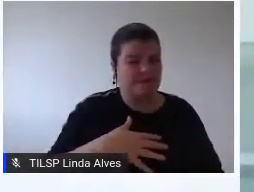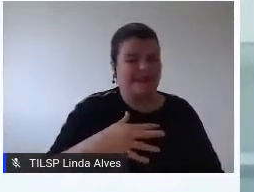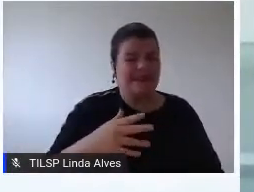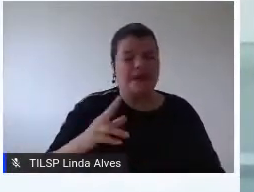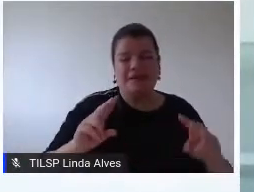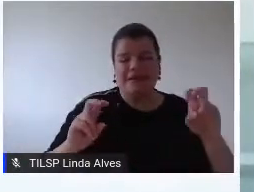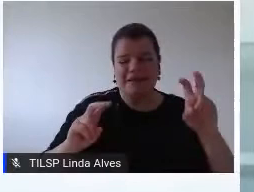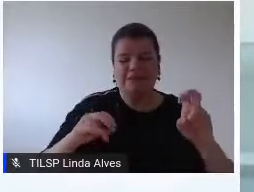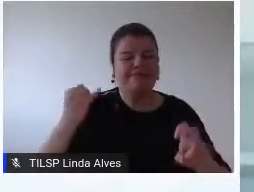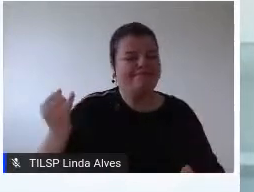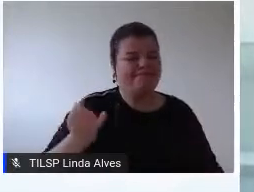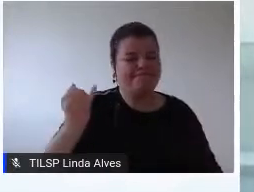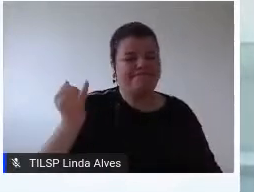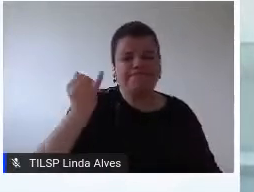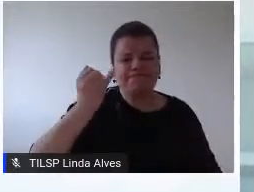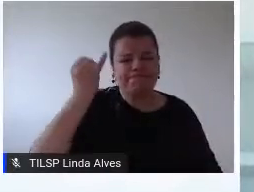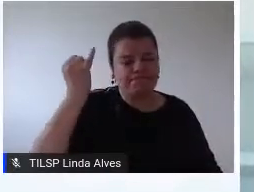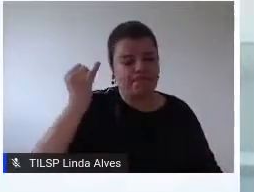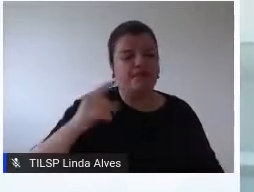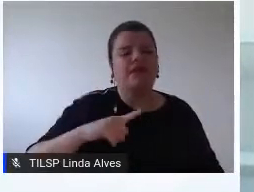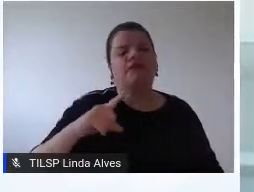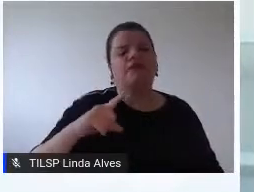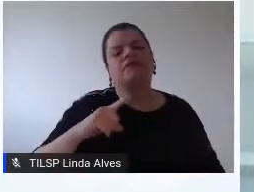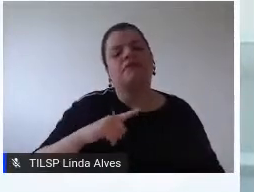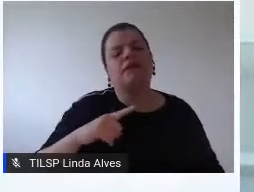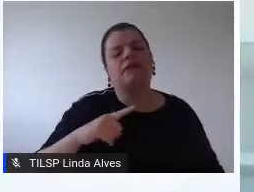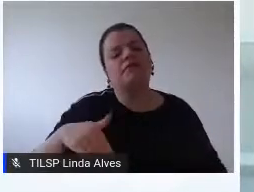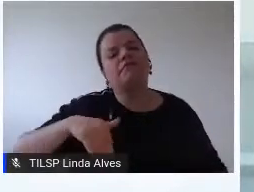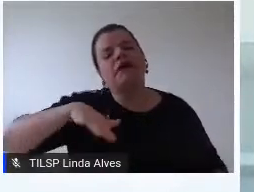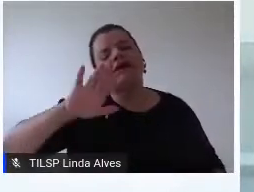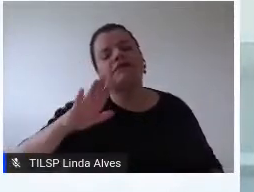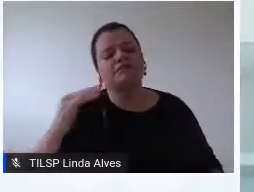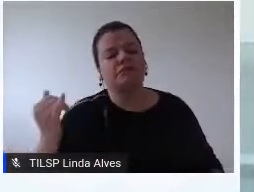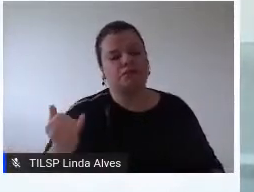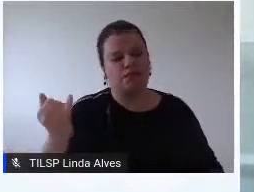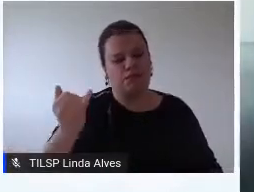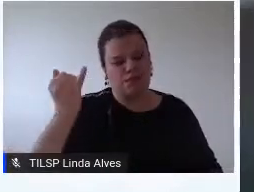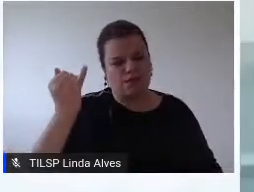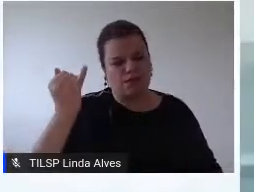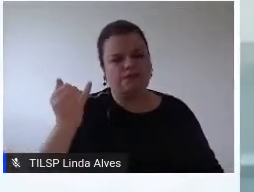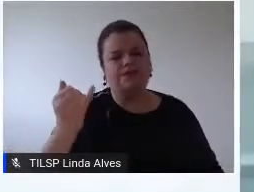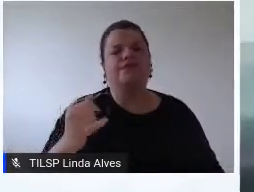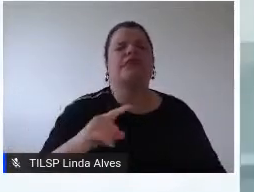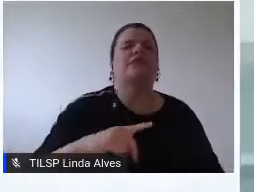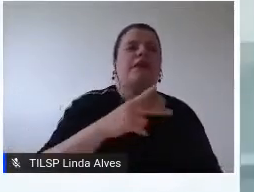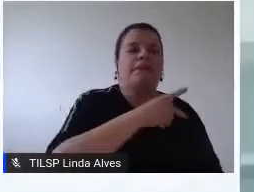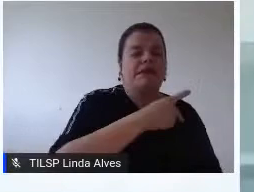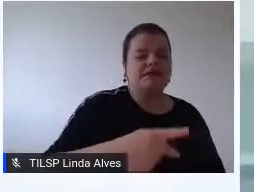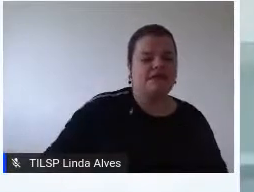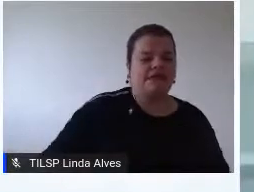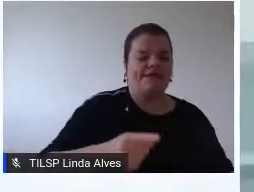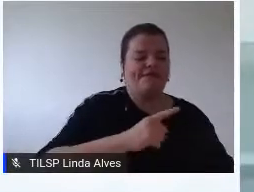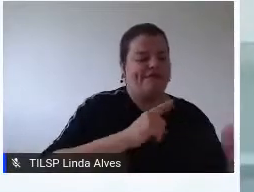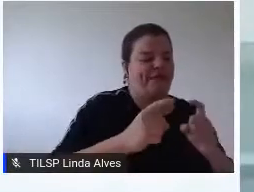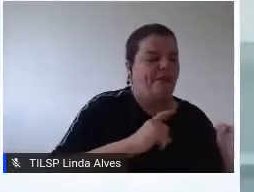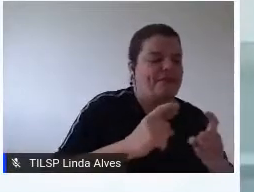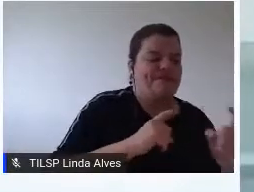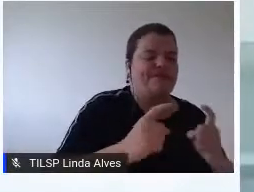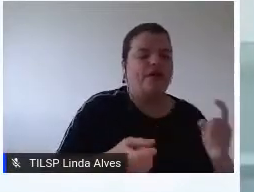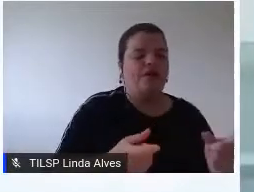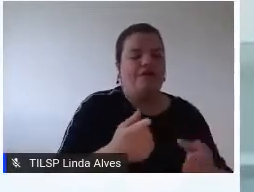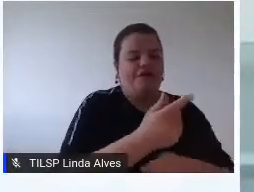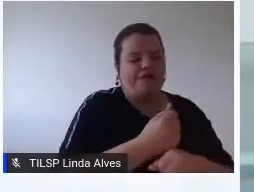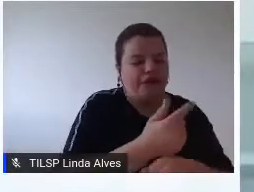presidente da Comissão de Constituição e Justiça, que é a comissão mais importante da Câmara dos Deputados, presidente da Comissão de